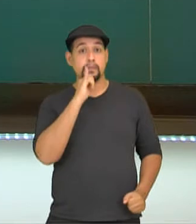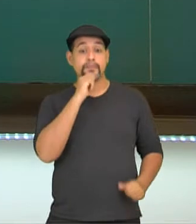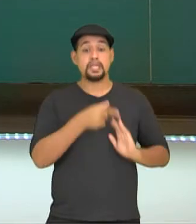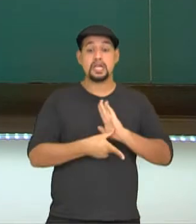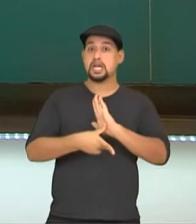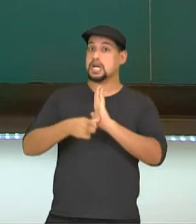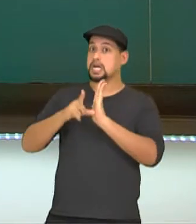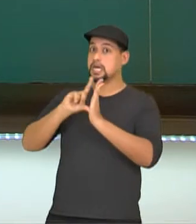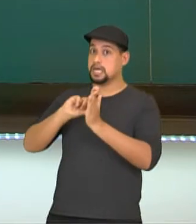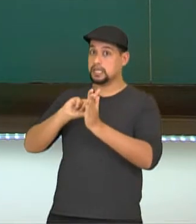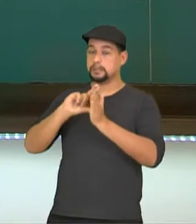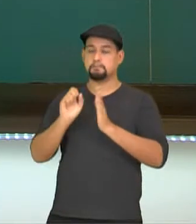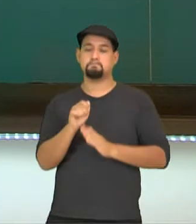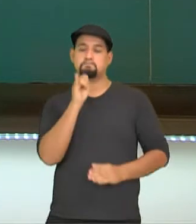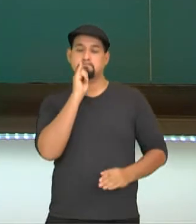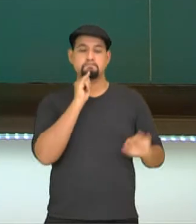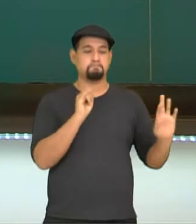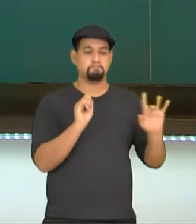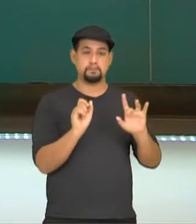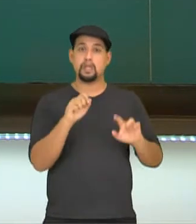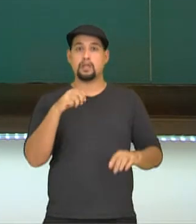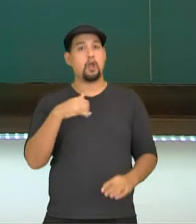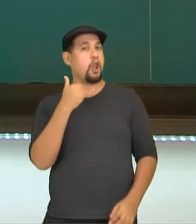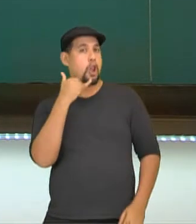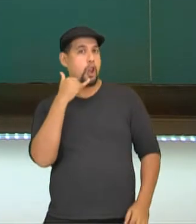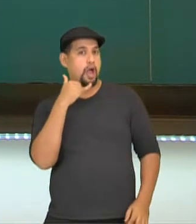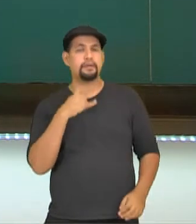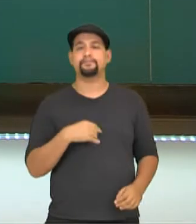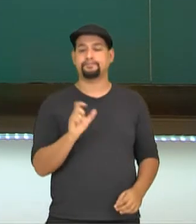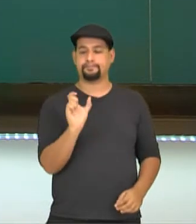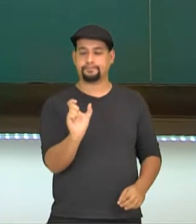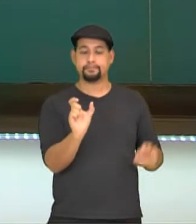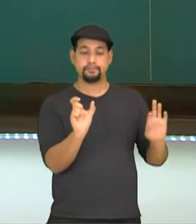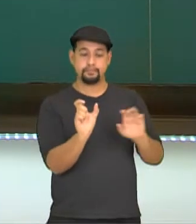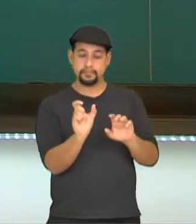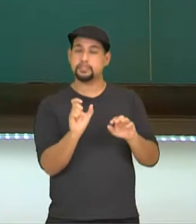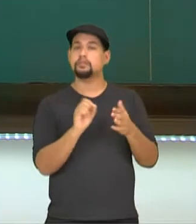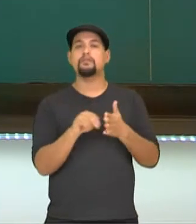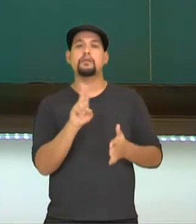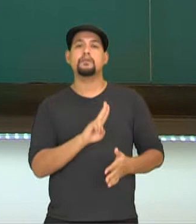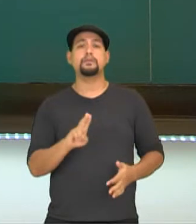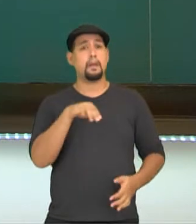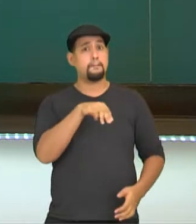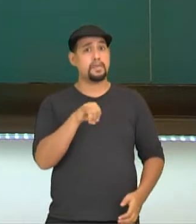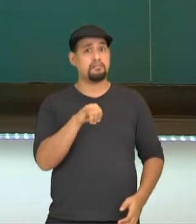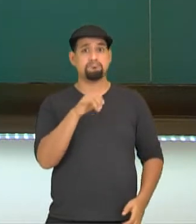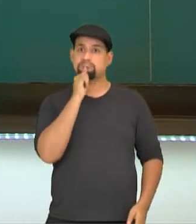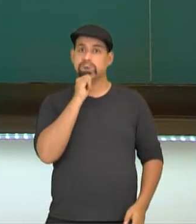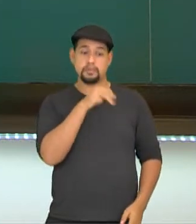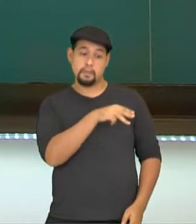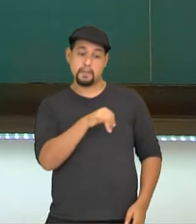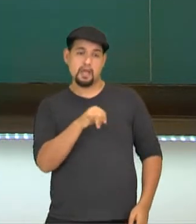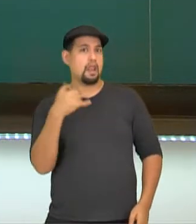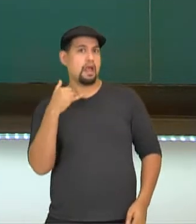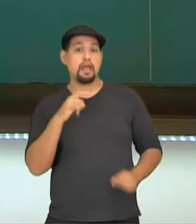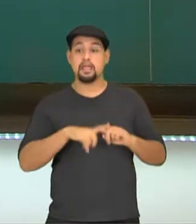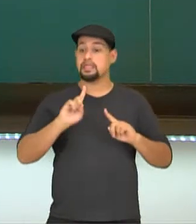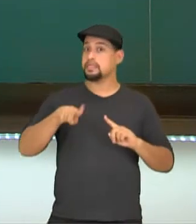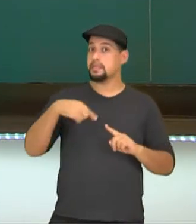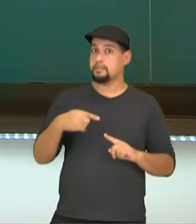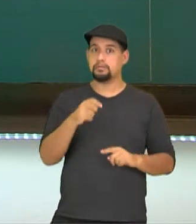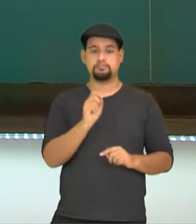do substantivo, que aqui no caso é a palavra móvil, nós vamos utilizar essa forma mais curta, o mi. Se estiver depois